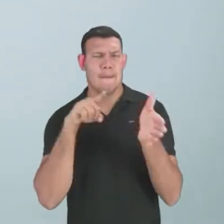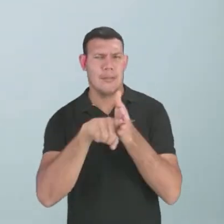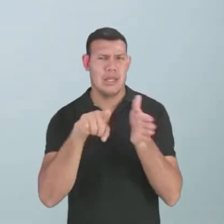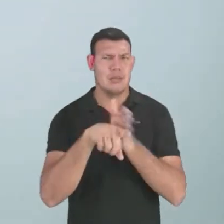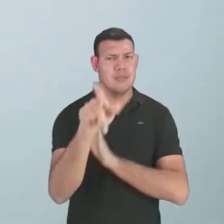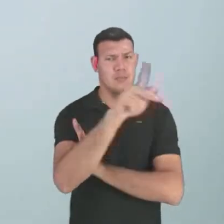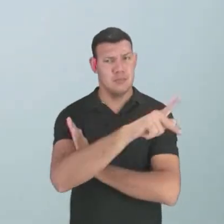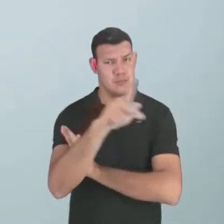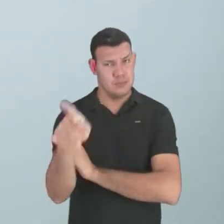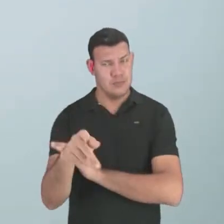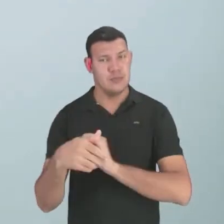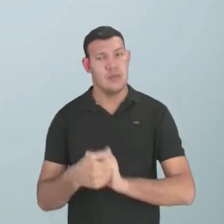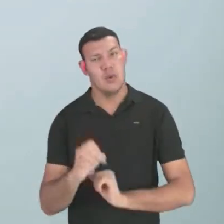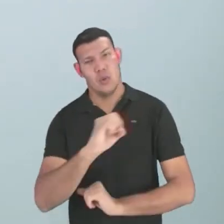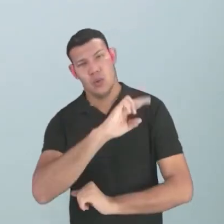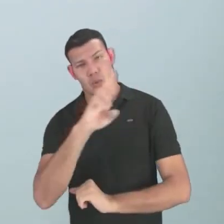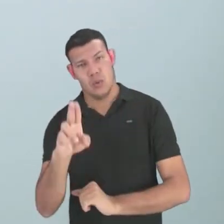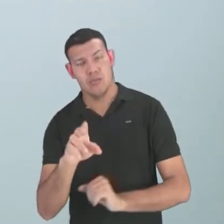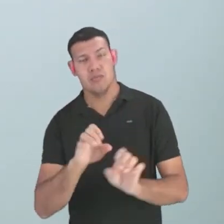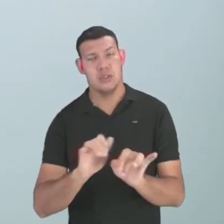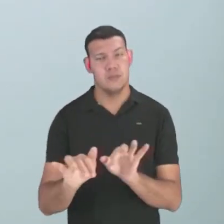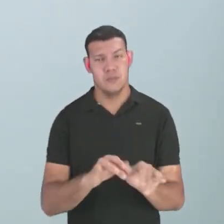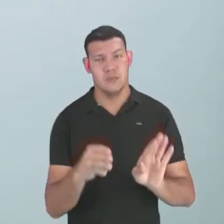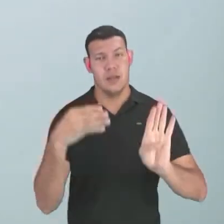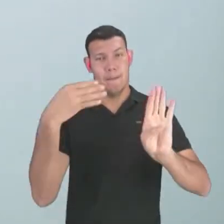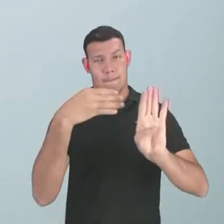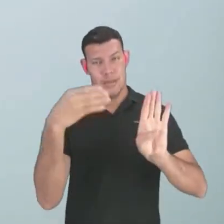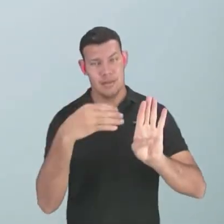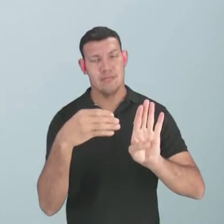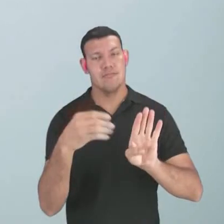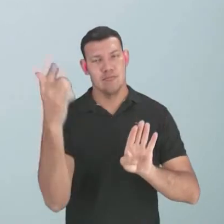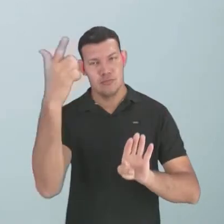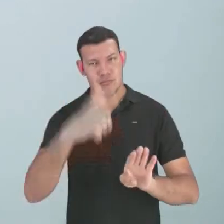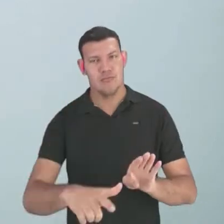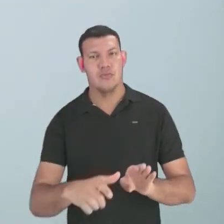perguntar para o seu professor ou acessar novamente essa aula lá na nossa plataforma.